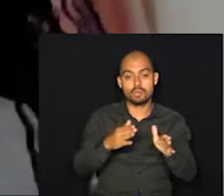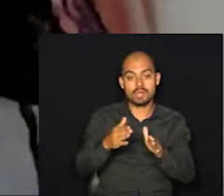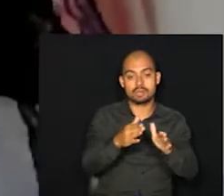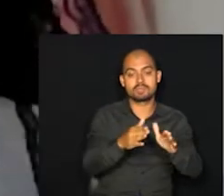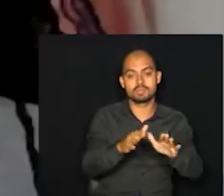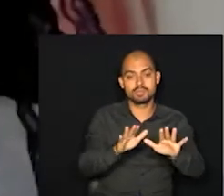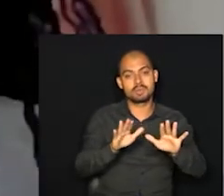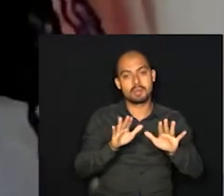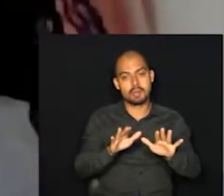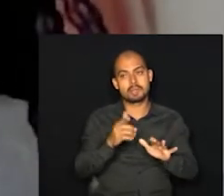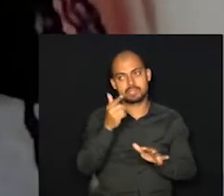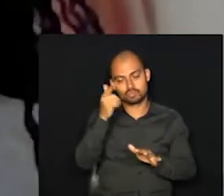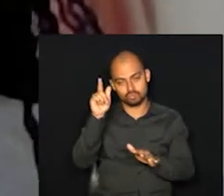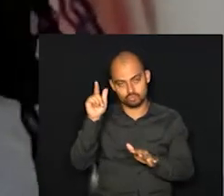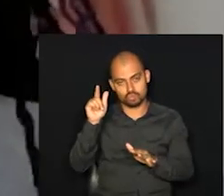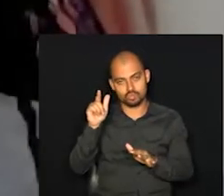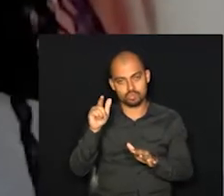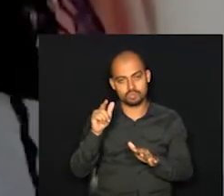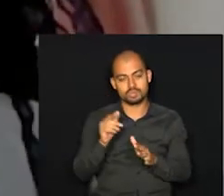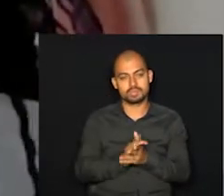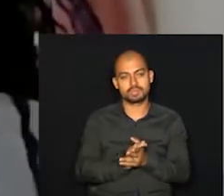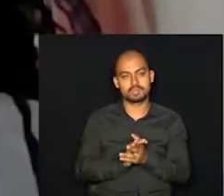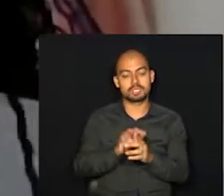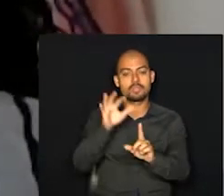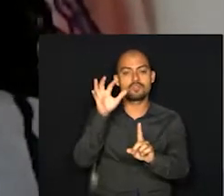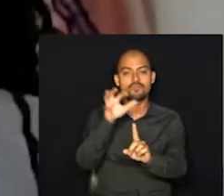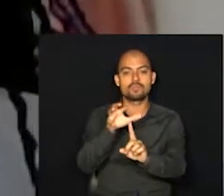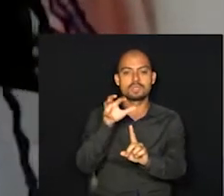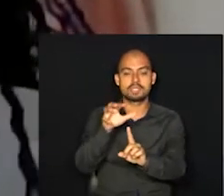acho que, além de atingir, eu acho que a gente tem que ter